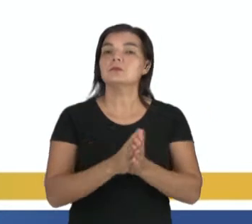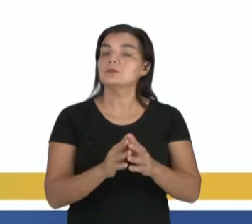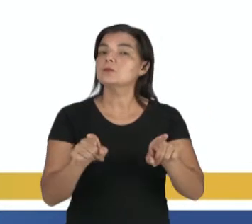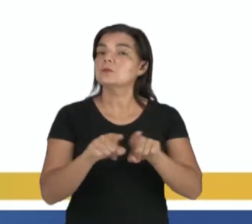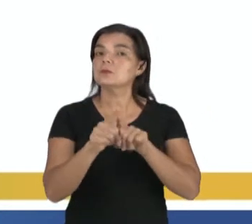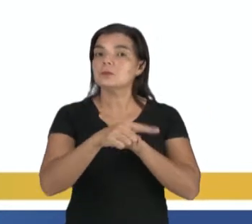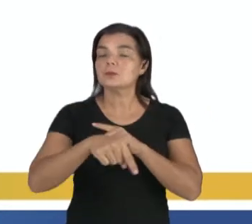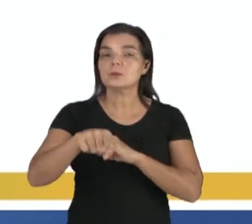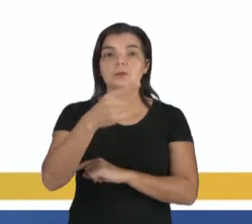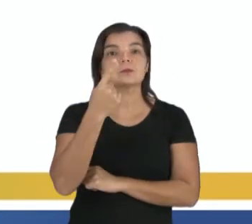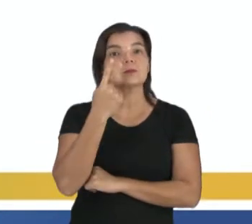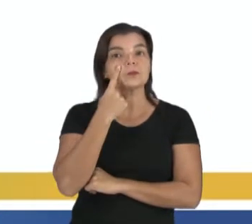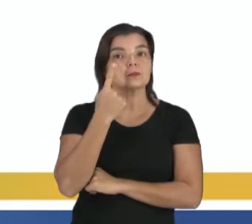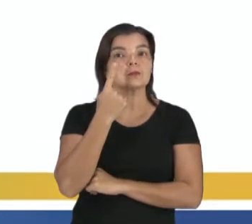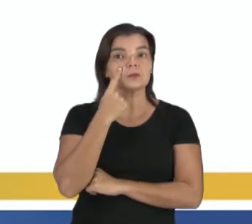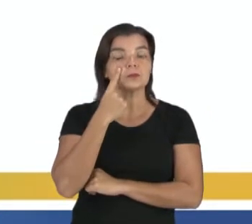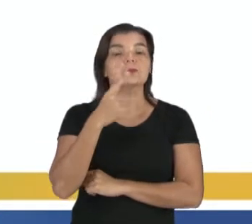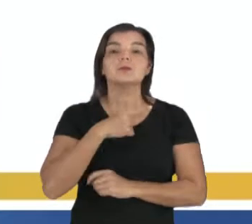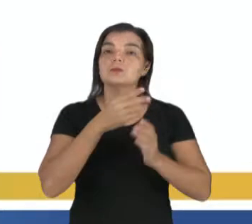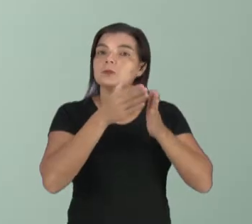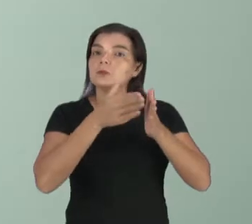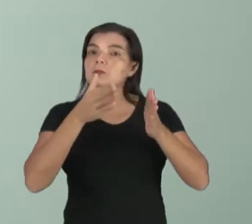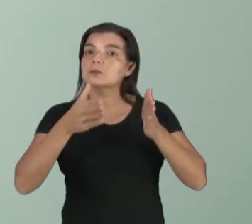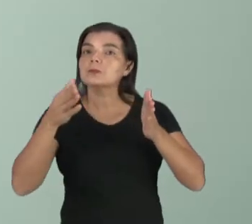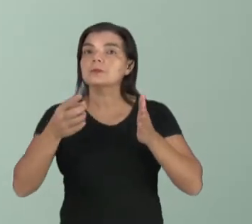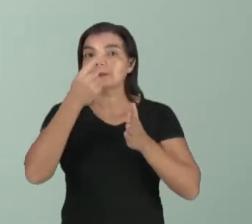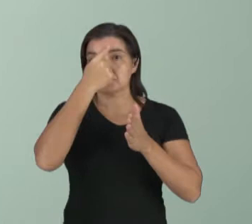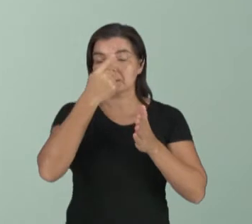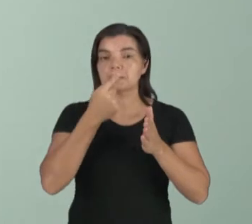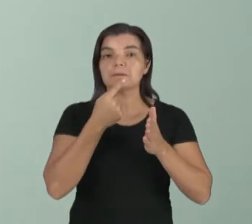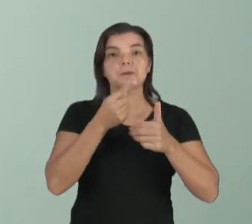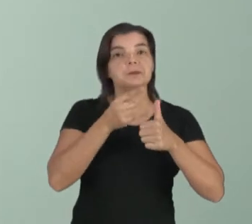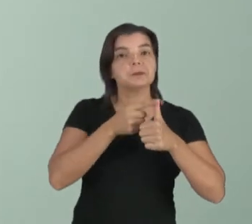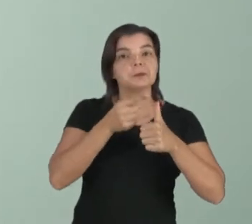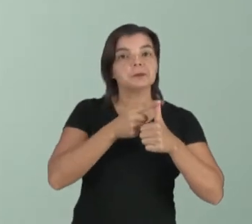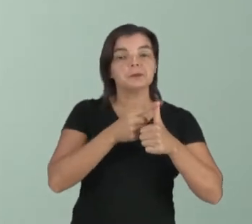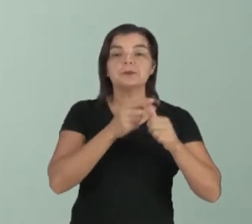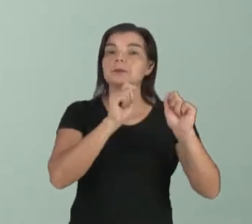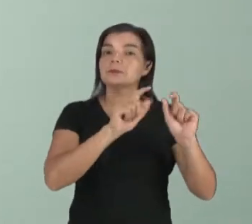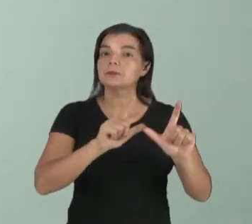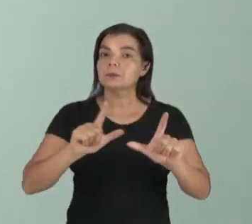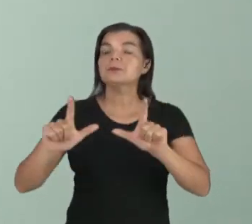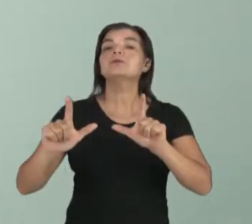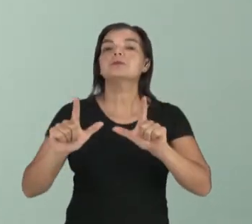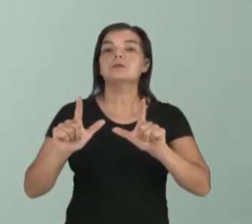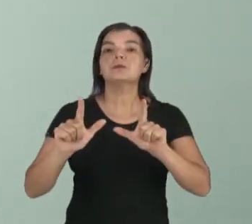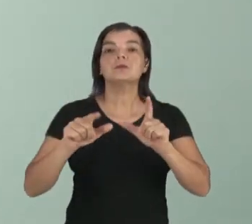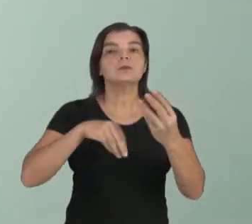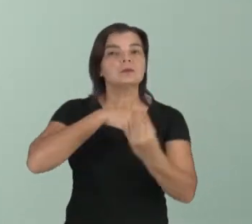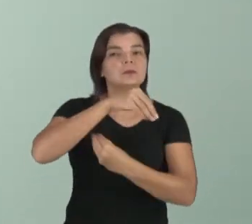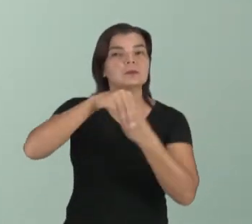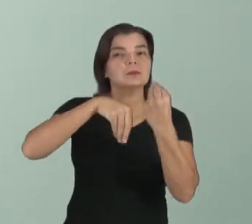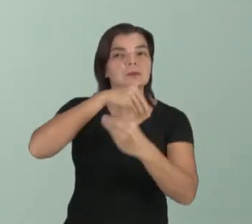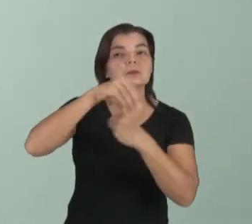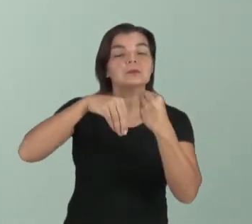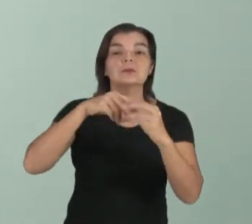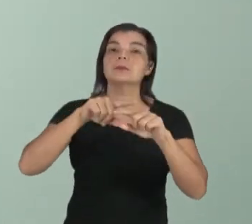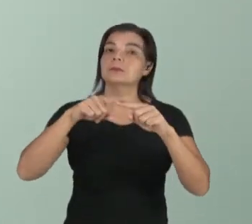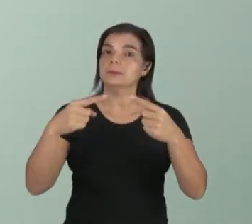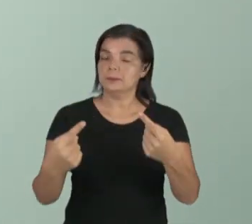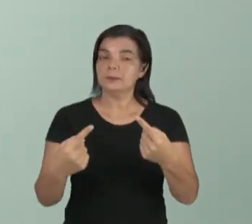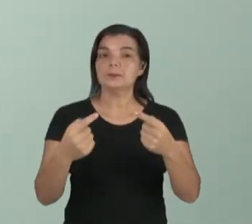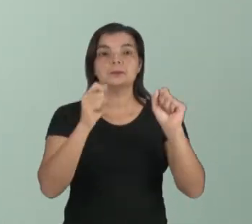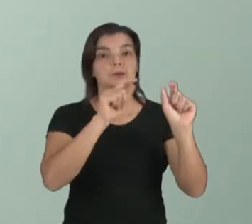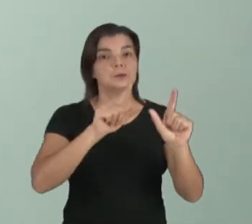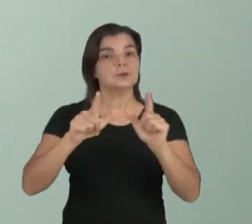Então, gente, vocês viram que houve uma sequência de imagens. No primeiro slide, essas imagens estavam misturadas. Porém, no